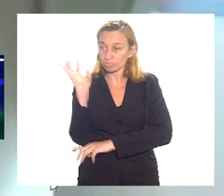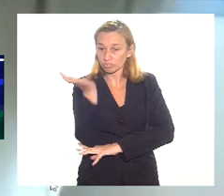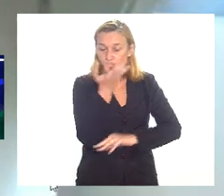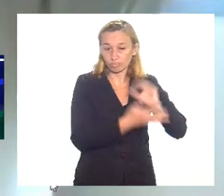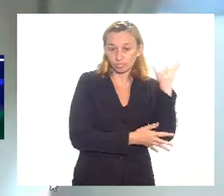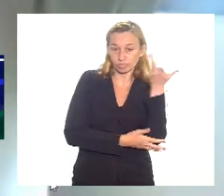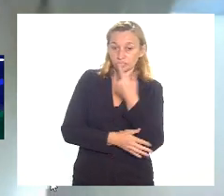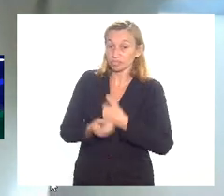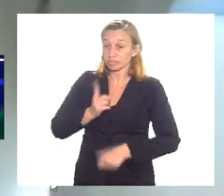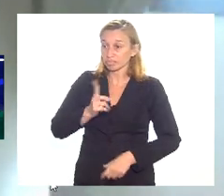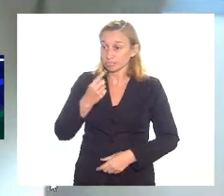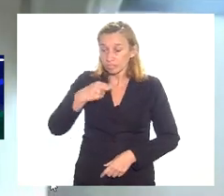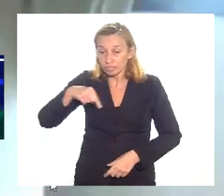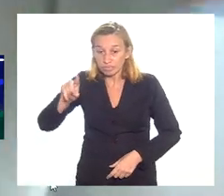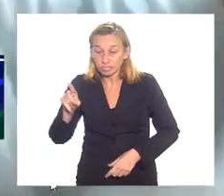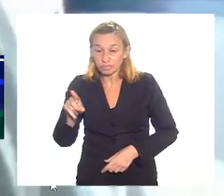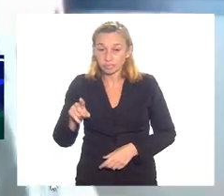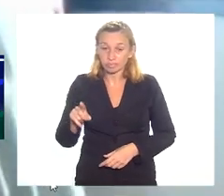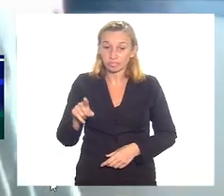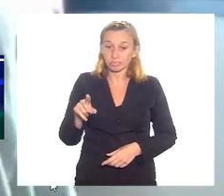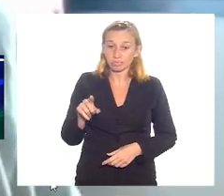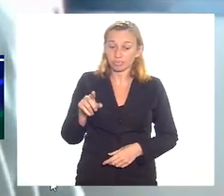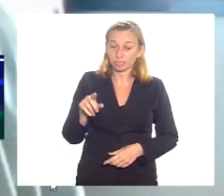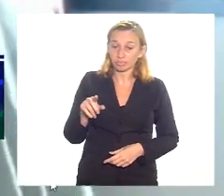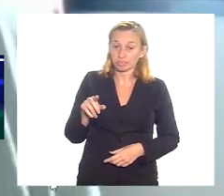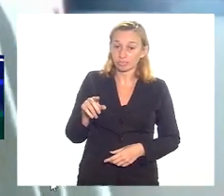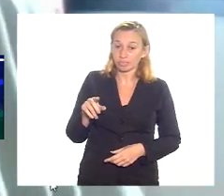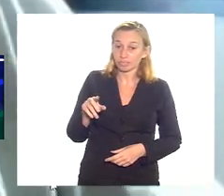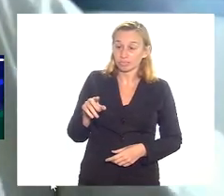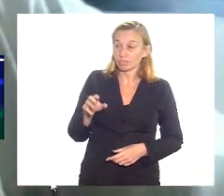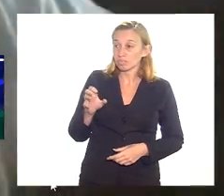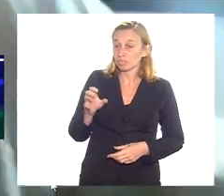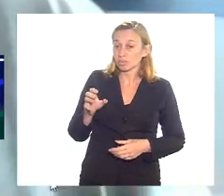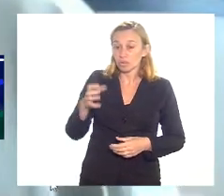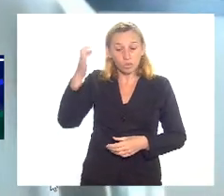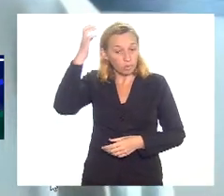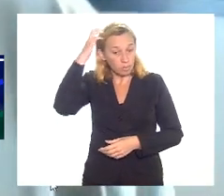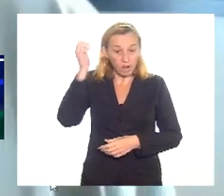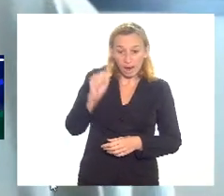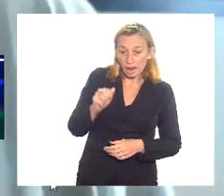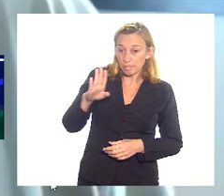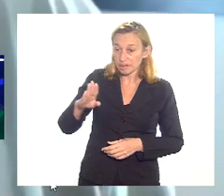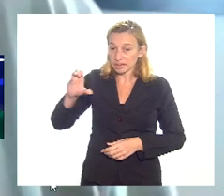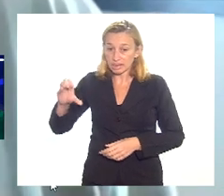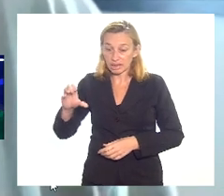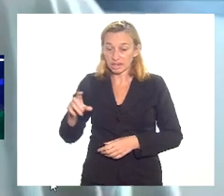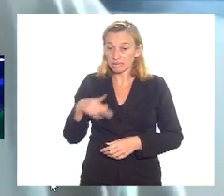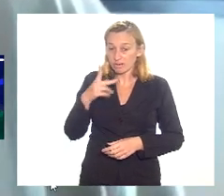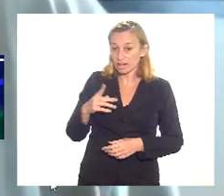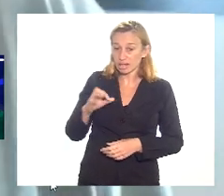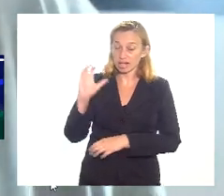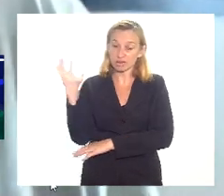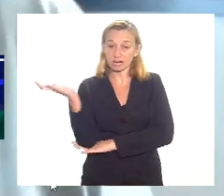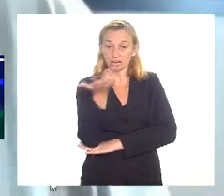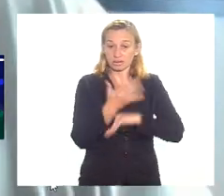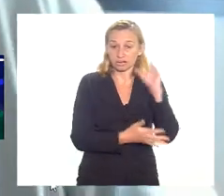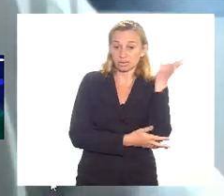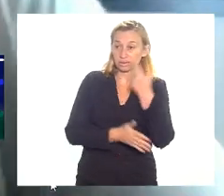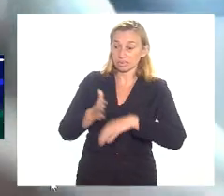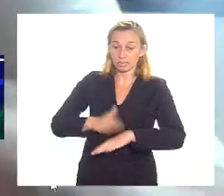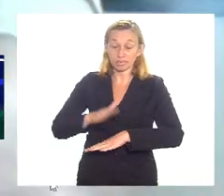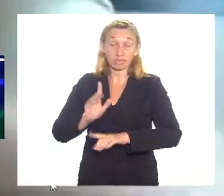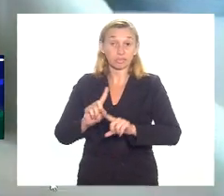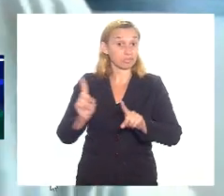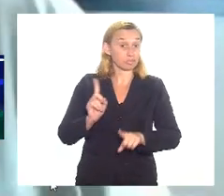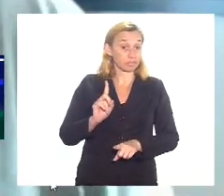para a cúpula do clima lá com Biden e dizer que adora a ecologia desde da mais tenra idade